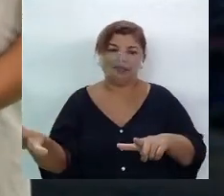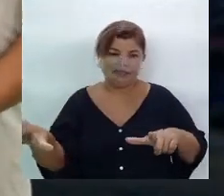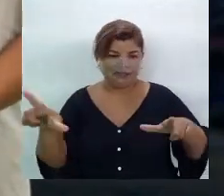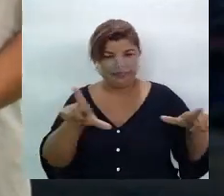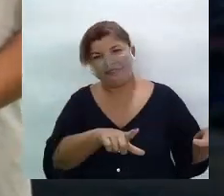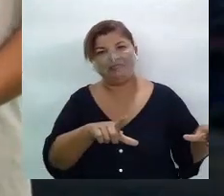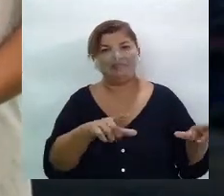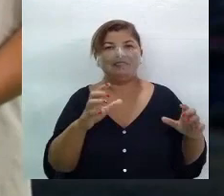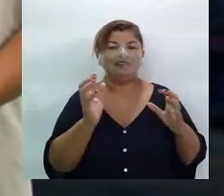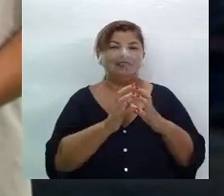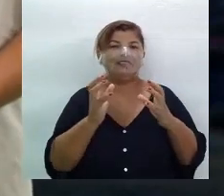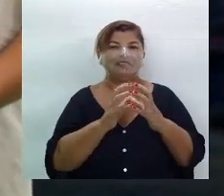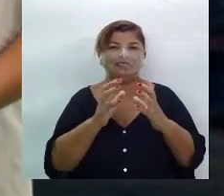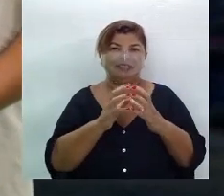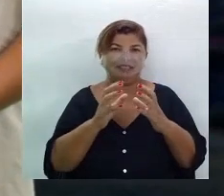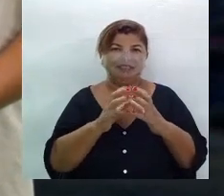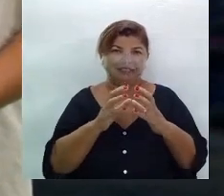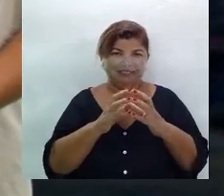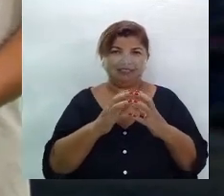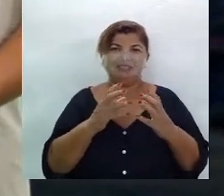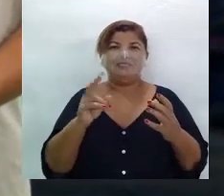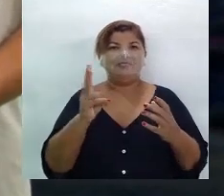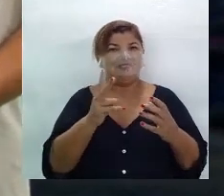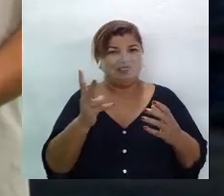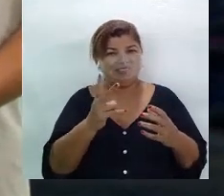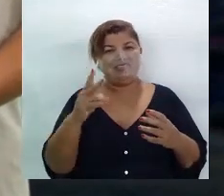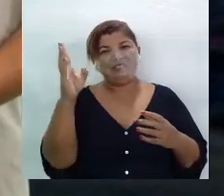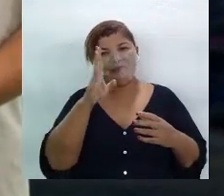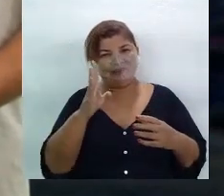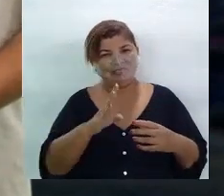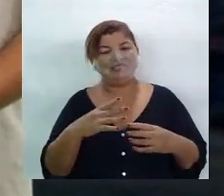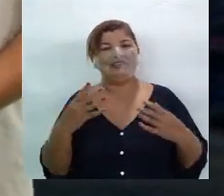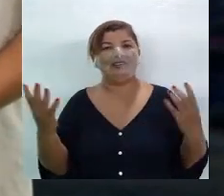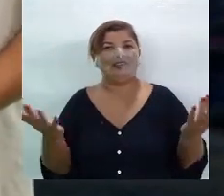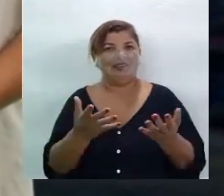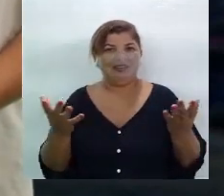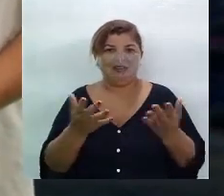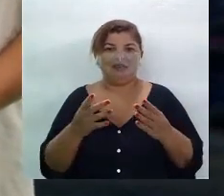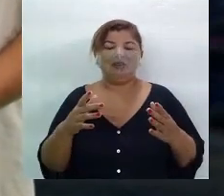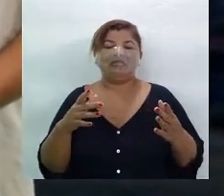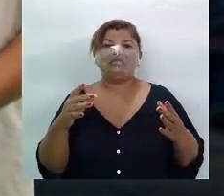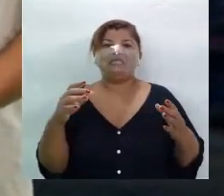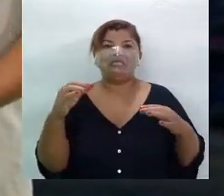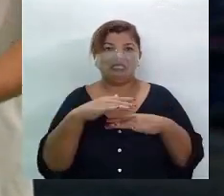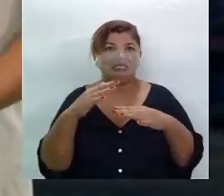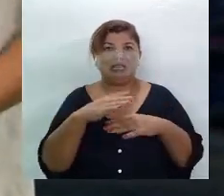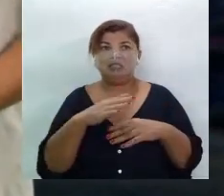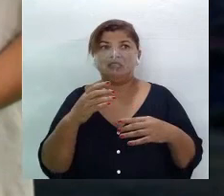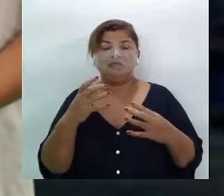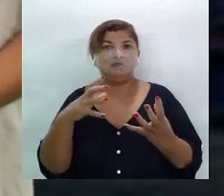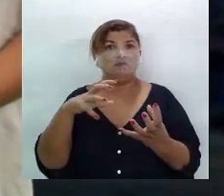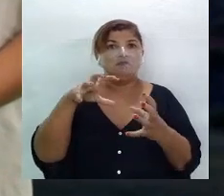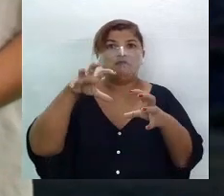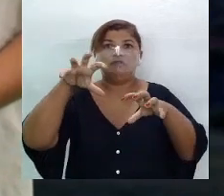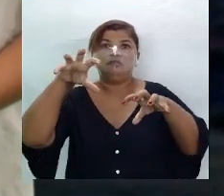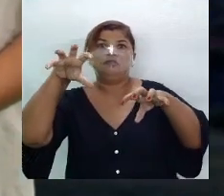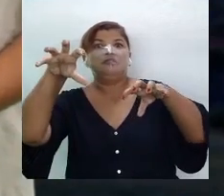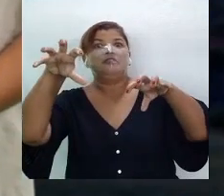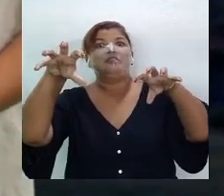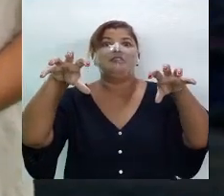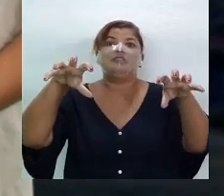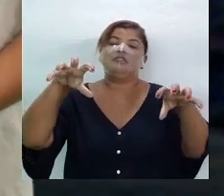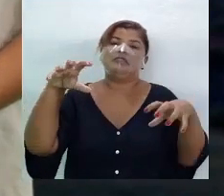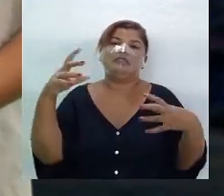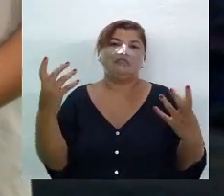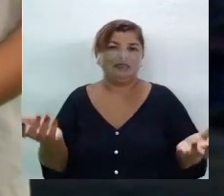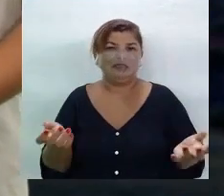a Veneza brasileira, né? Isso. E agora é a cidade mais mal assombrada. Quer dizer, agora não, já é antigo. Isso. E lembrar, acho que por